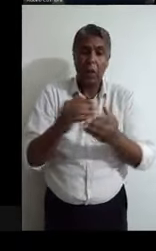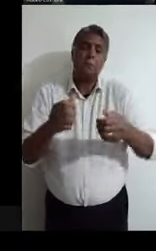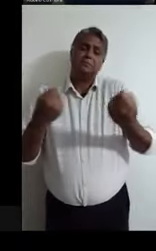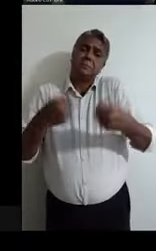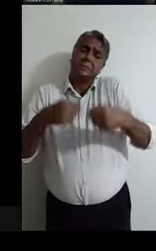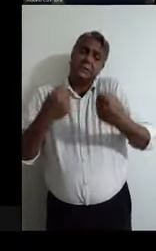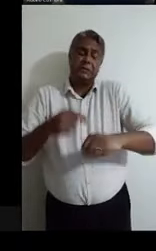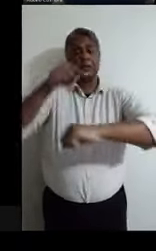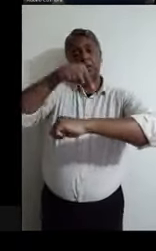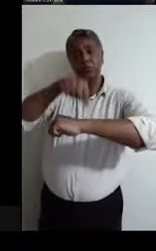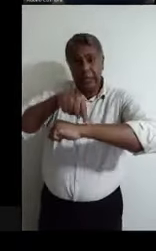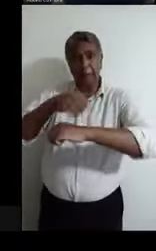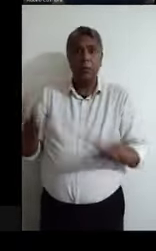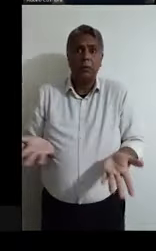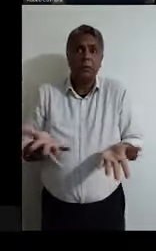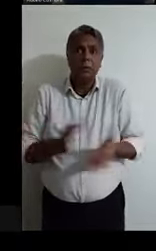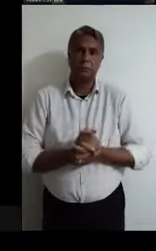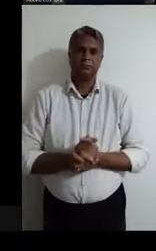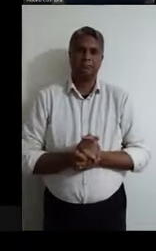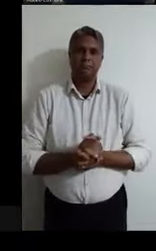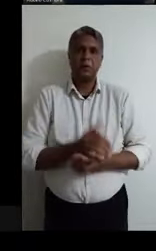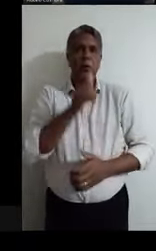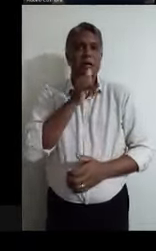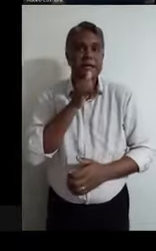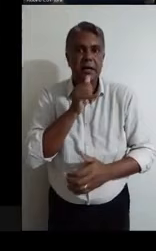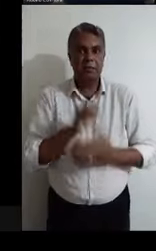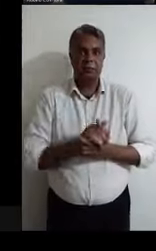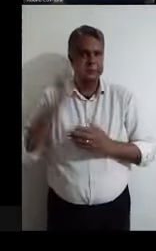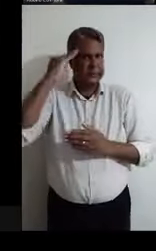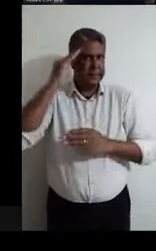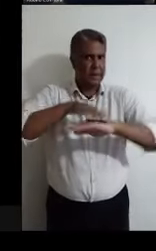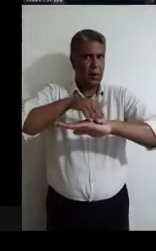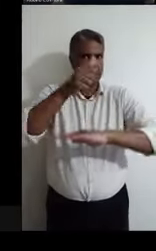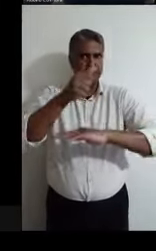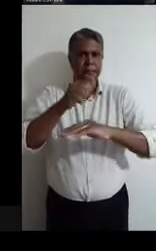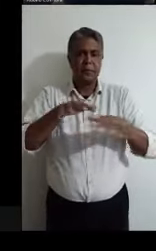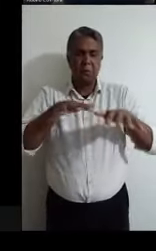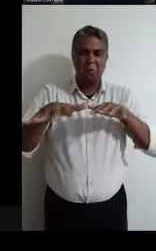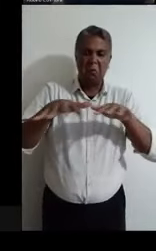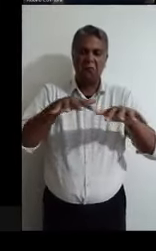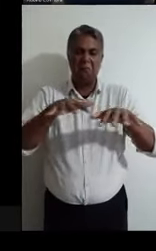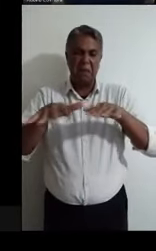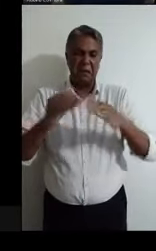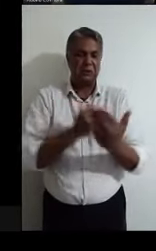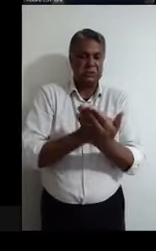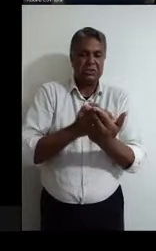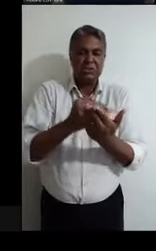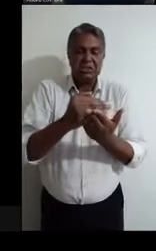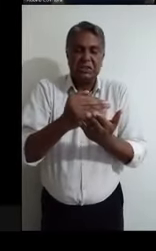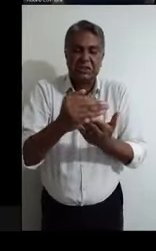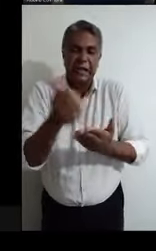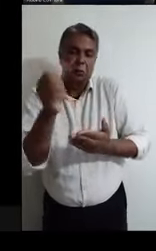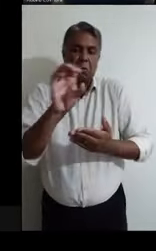do tempo. Vamos aplicar isso a um exemplo. Considere um móvel que tem velocidade inicial V0 igual a